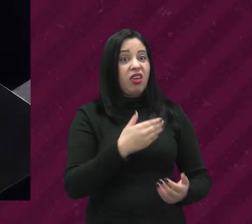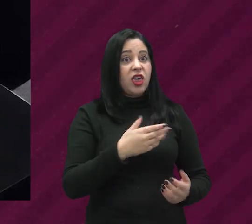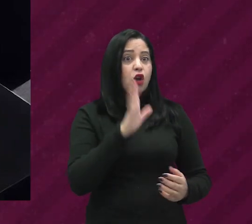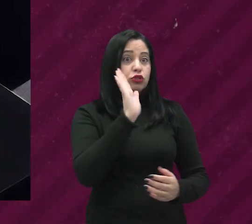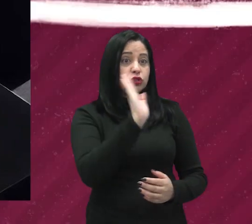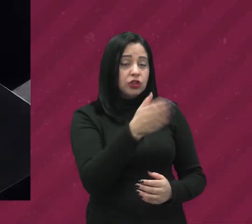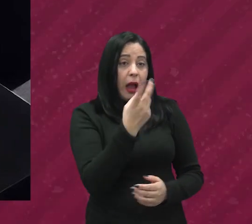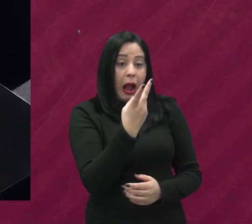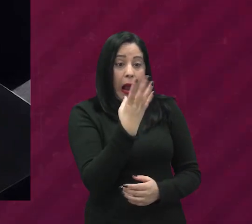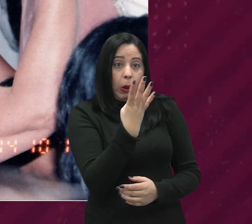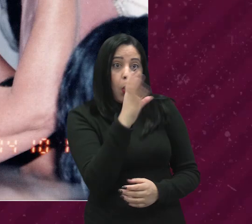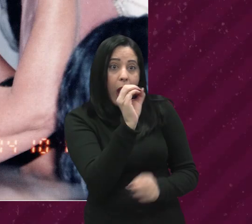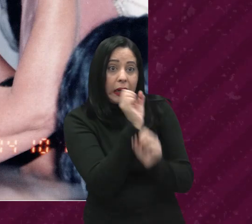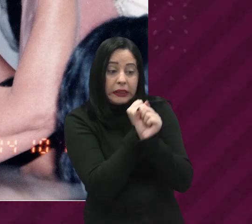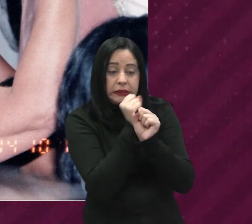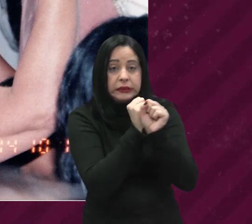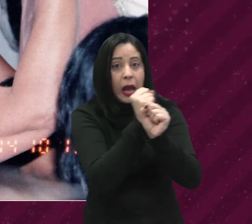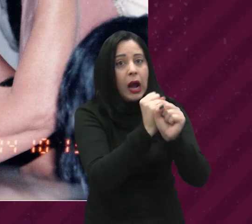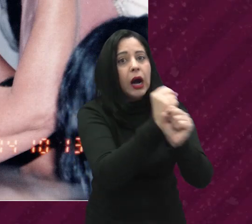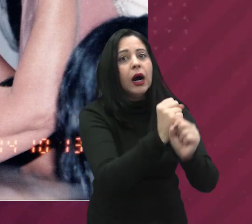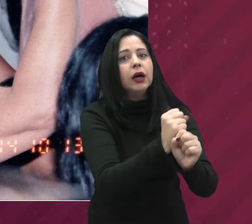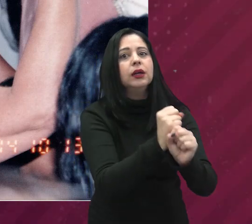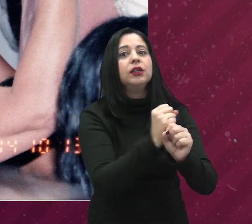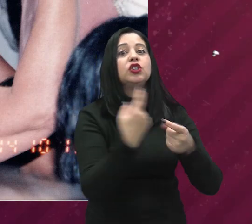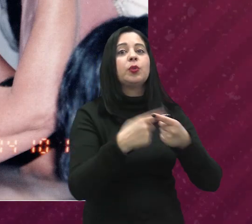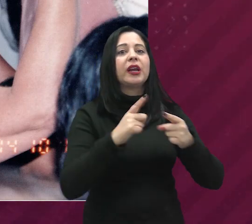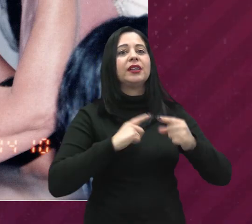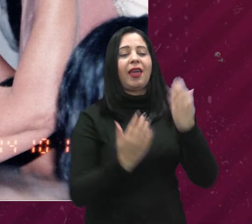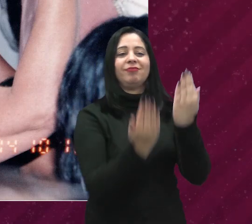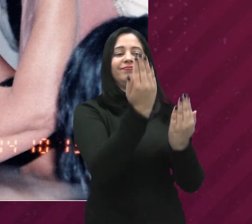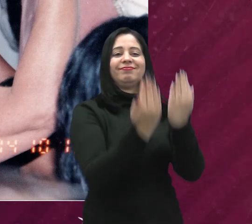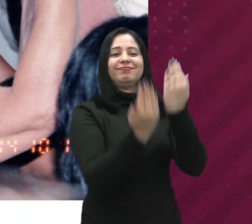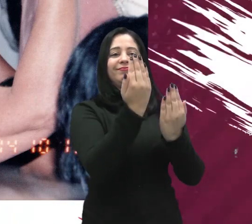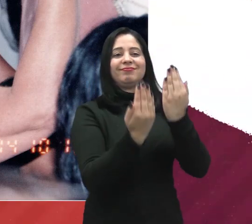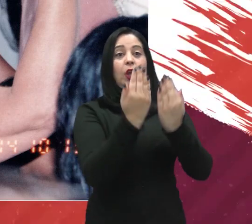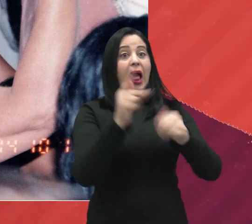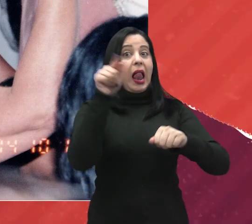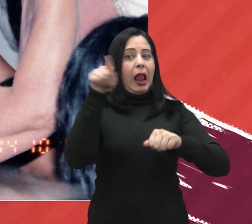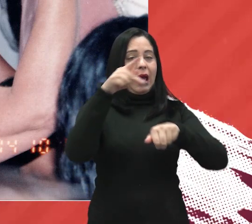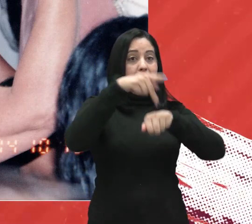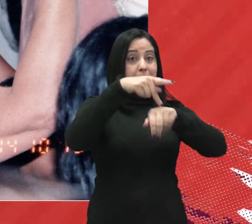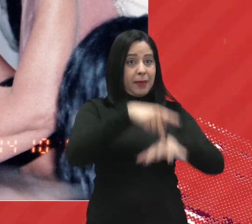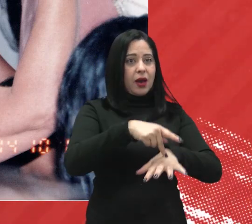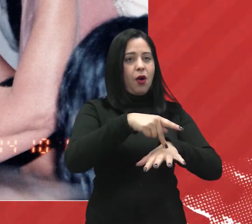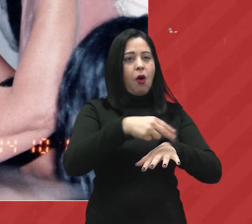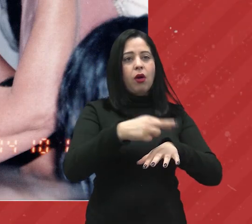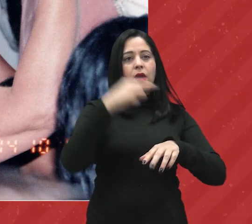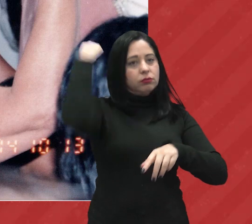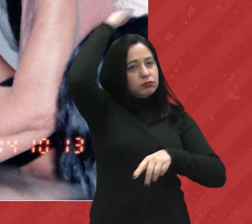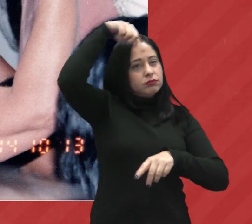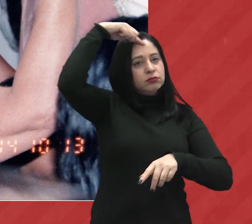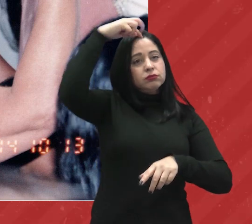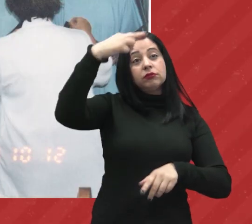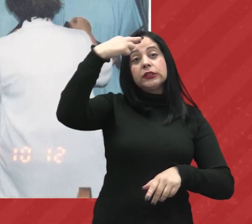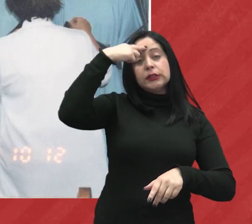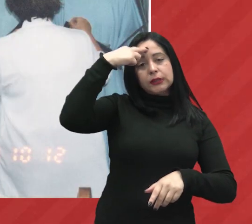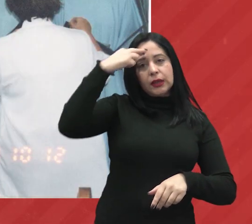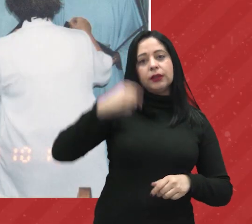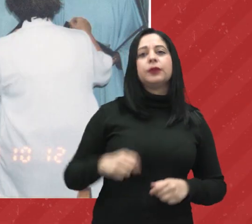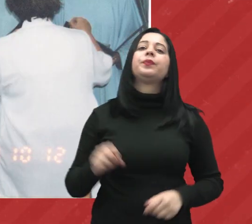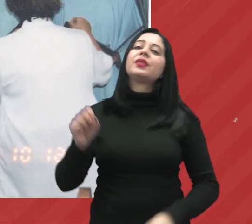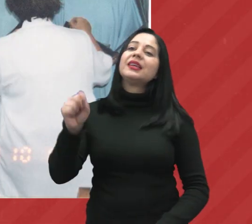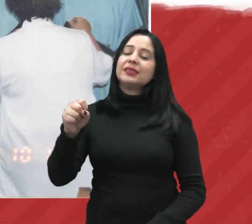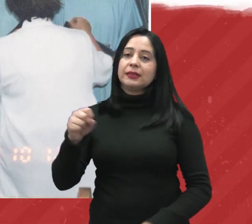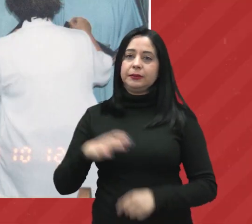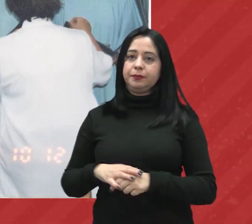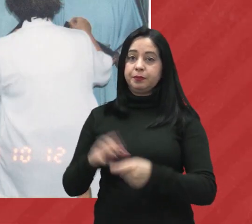anos aí quase 40 anos de história, né, do coral da Paróquia de Santa Rita de Cássia, né, ele nasceu de um entusiasmo, né, da